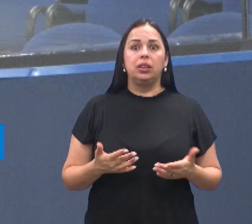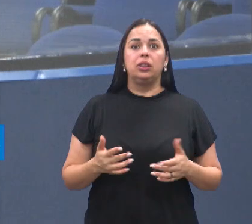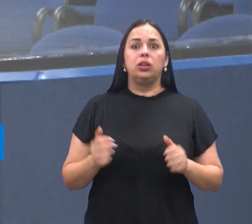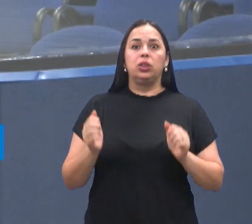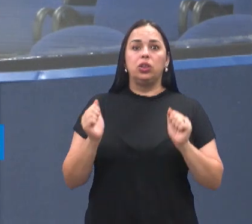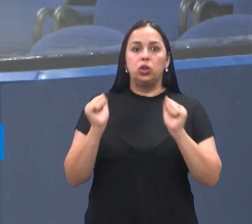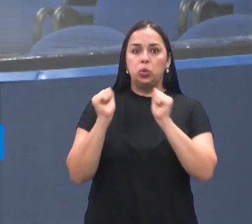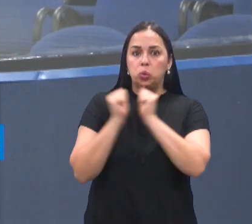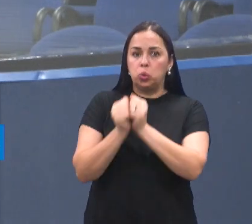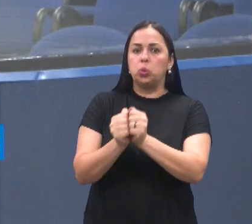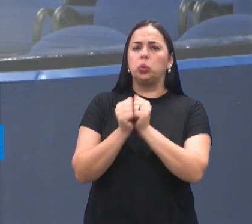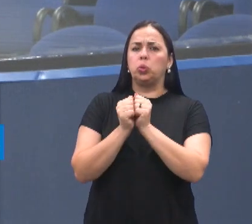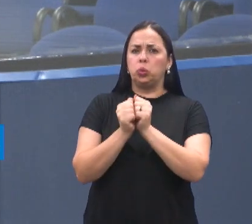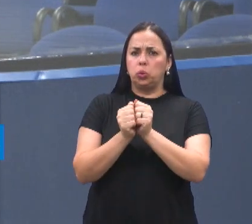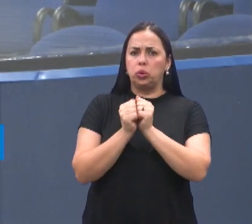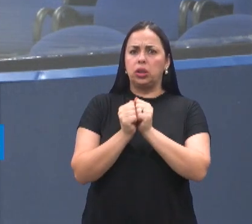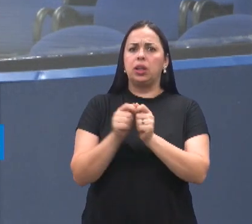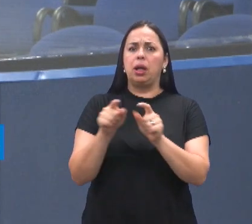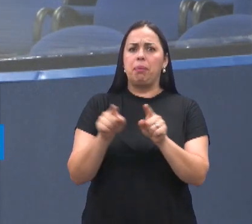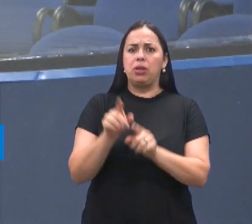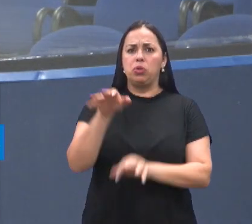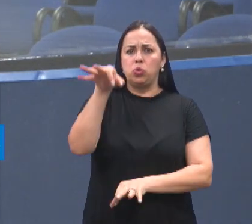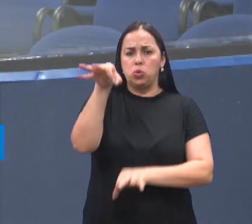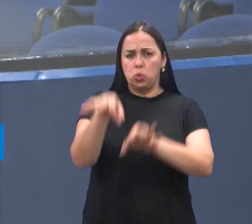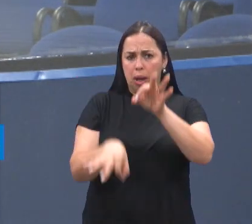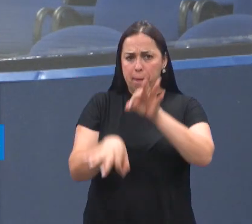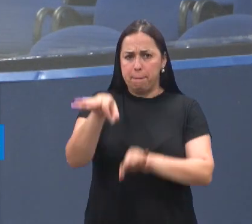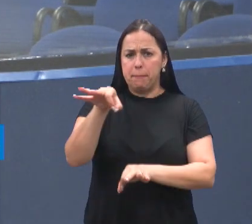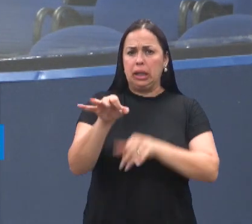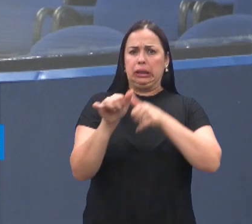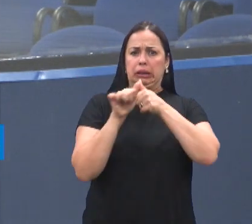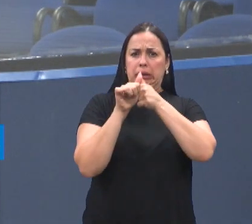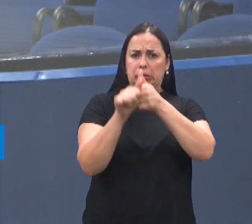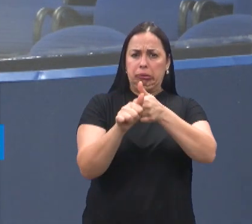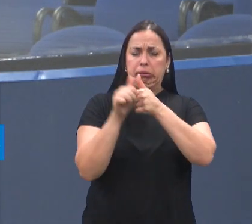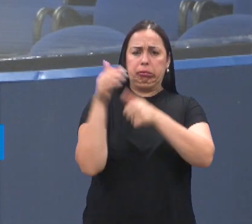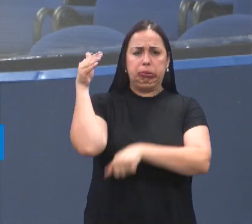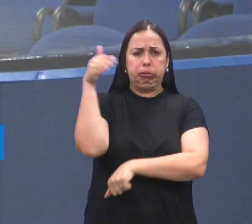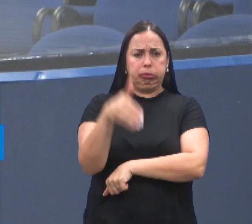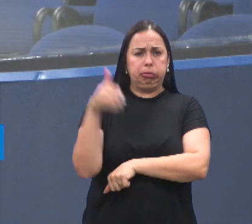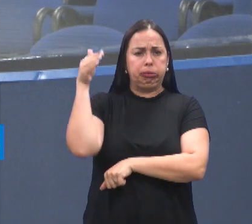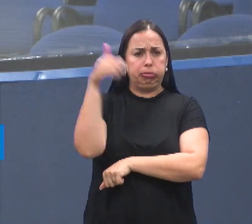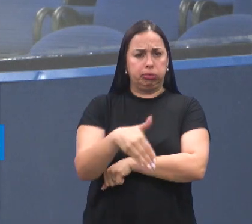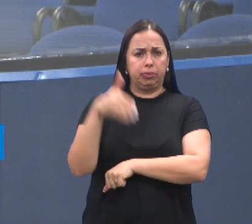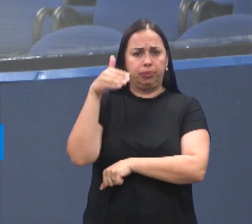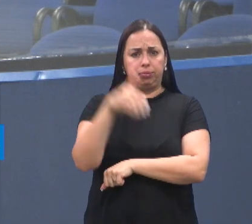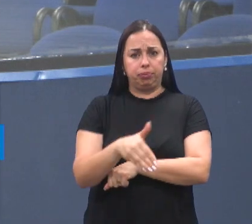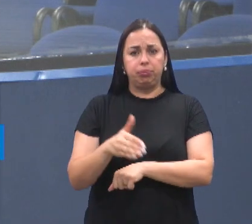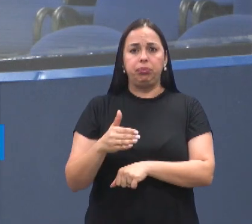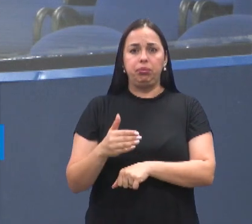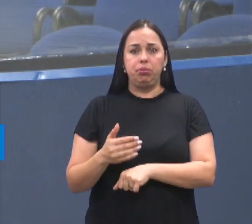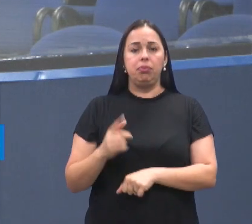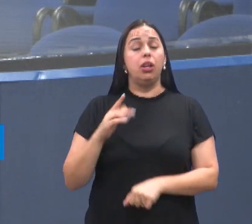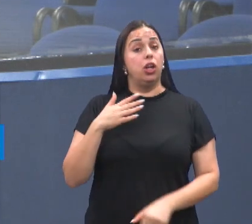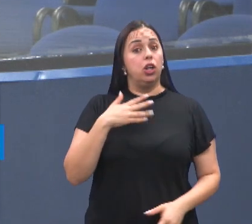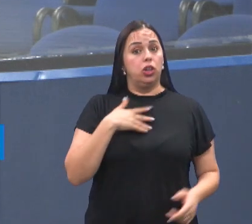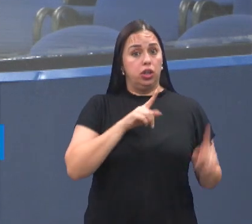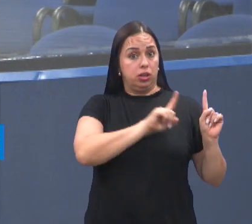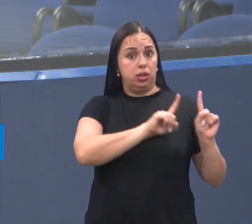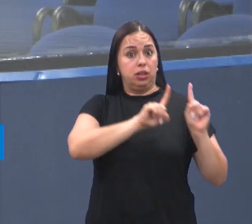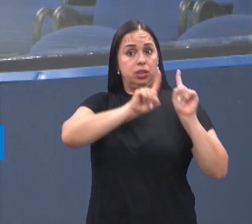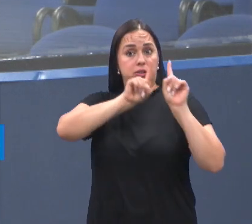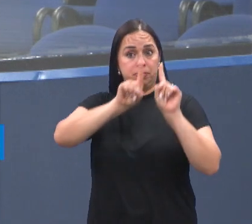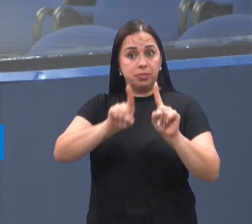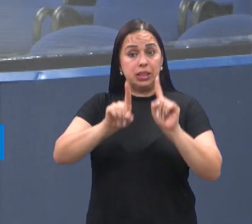acompanhou o julgamento. Por diversas vezes, nós fomos a São Paulo, na frente